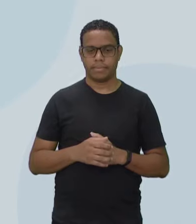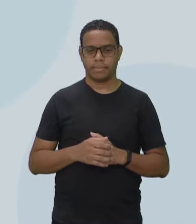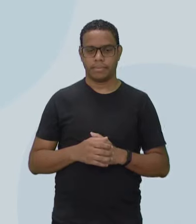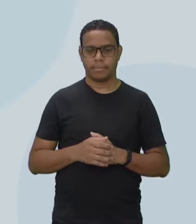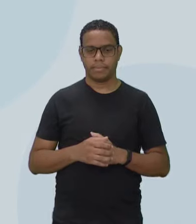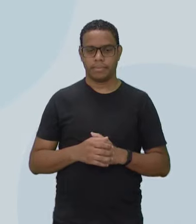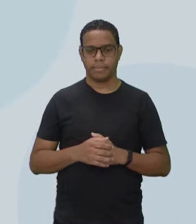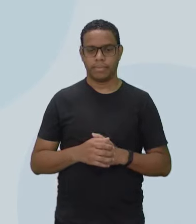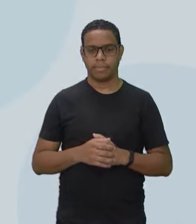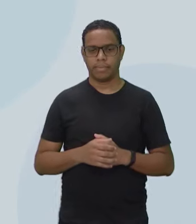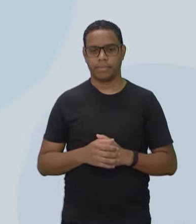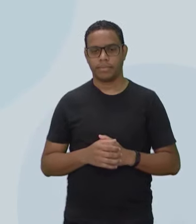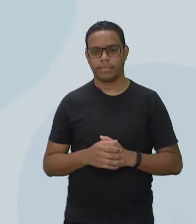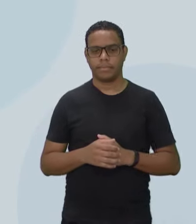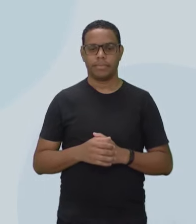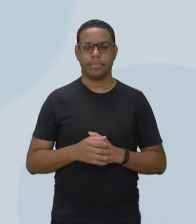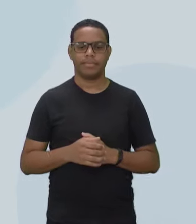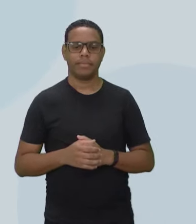gostava de gastar,